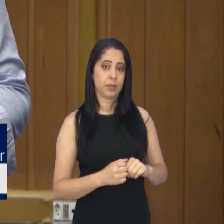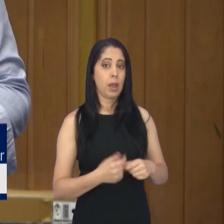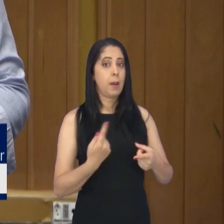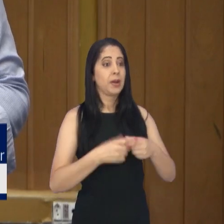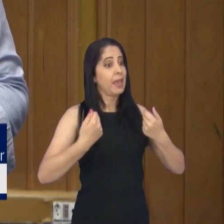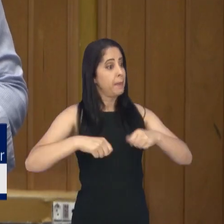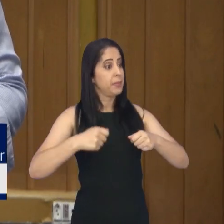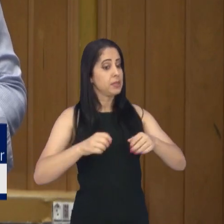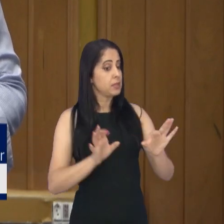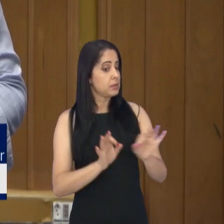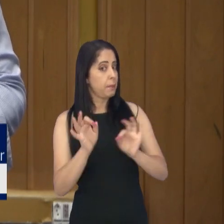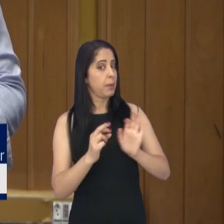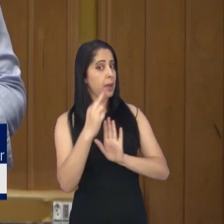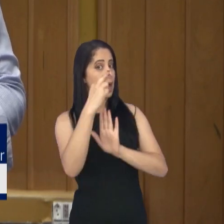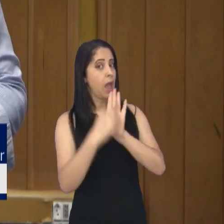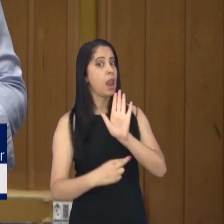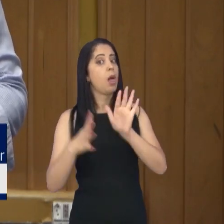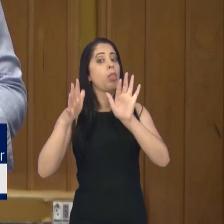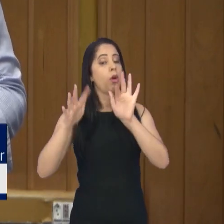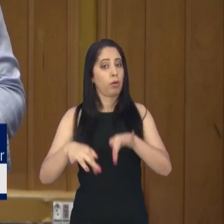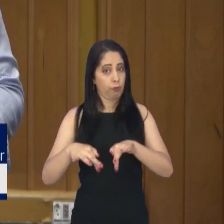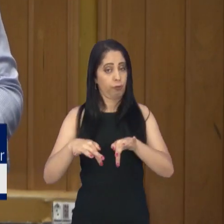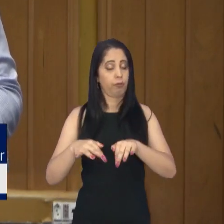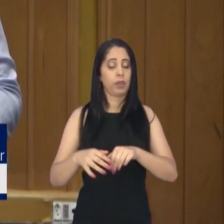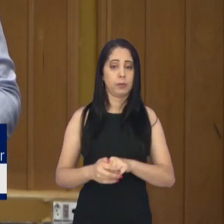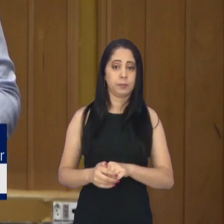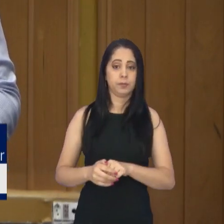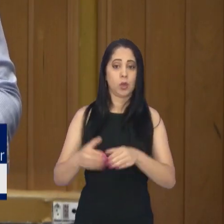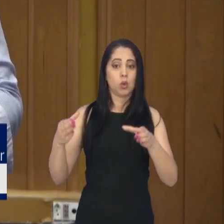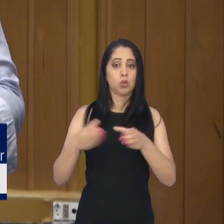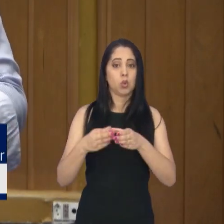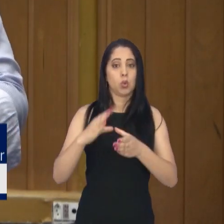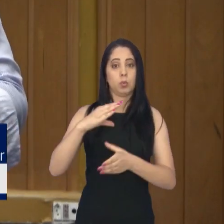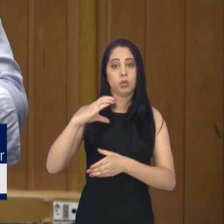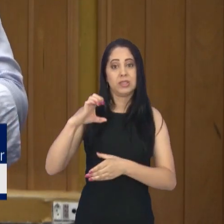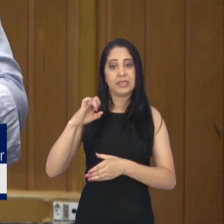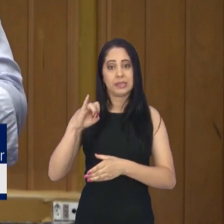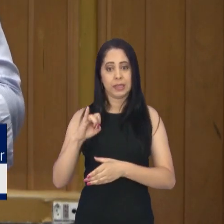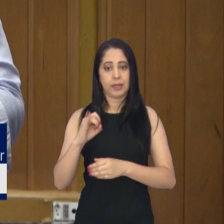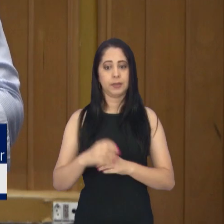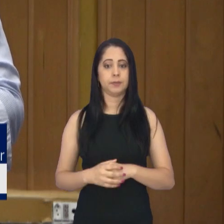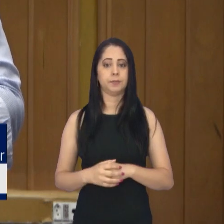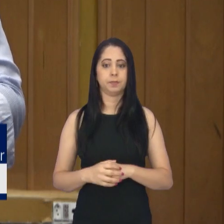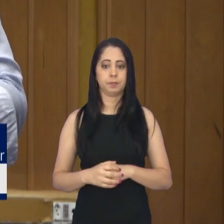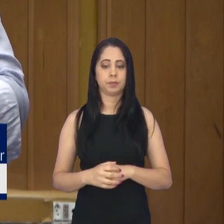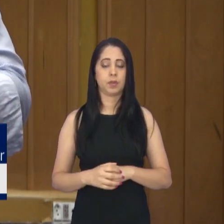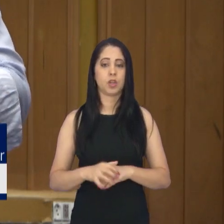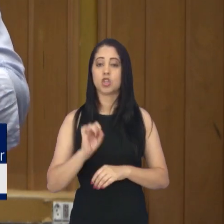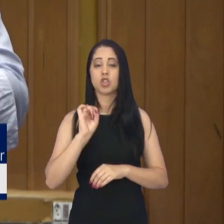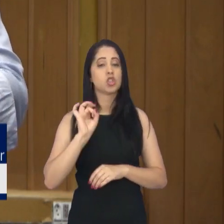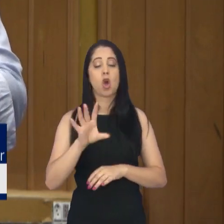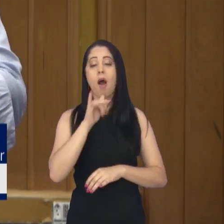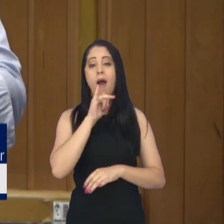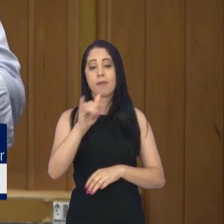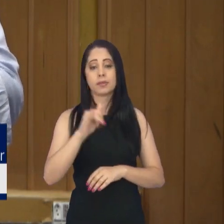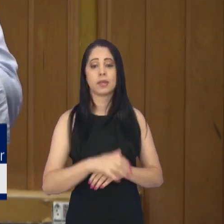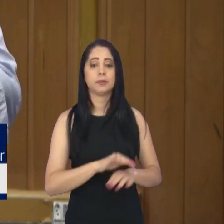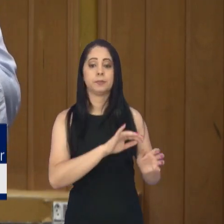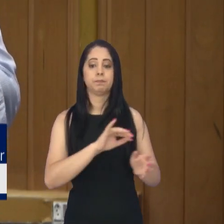o relatório final da nossa comissão especial de inquérito. Só então a título de informação. E quero